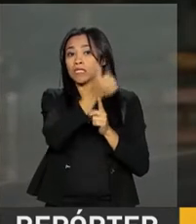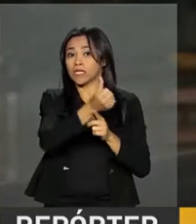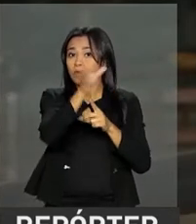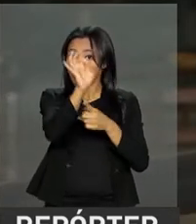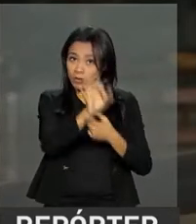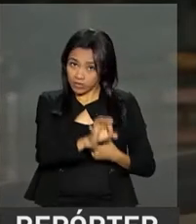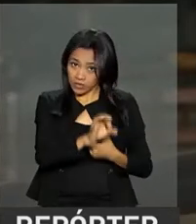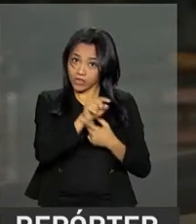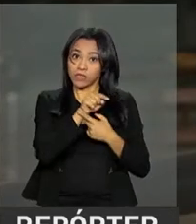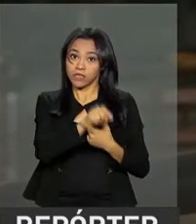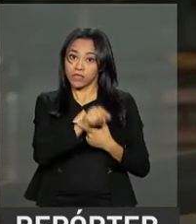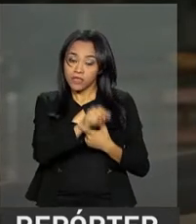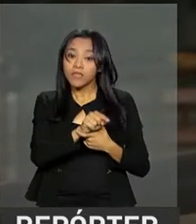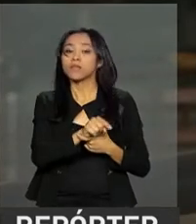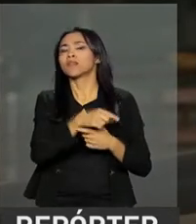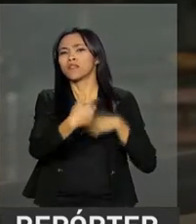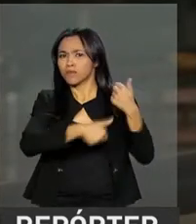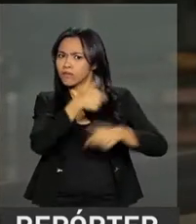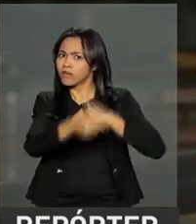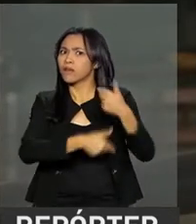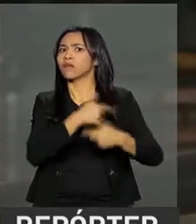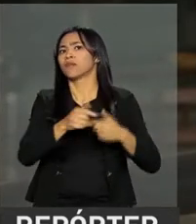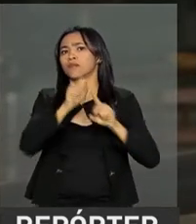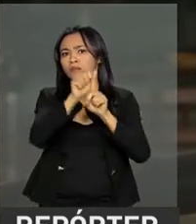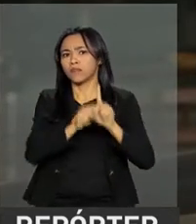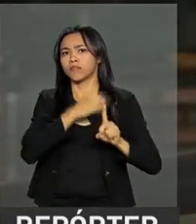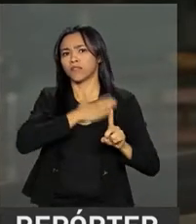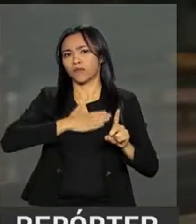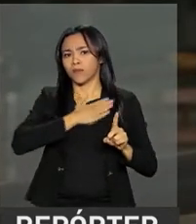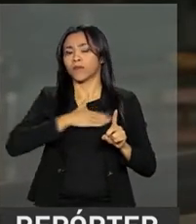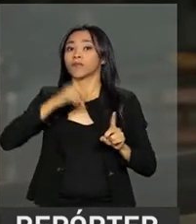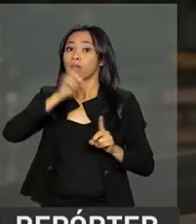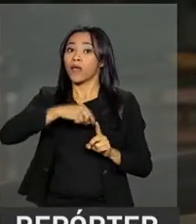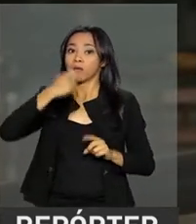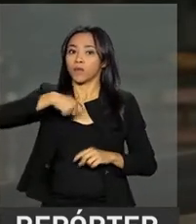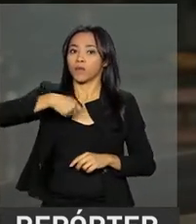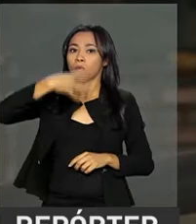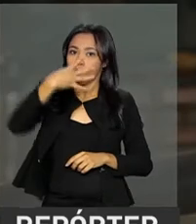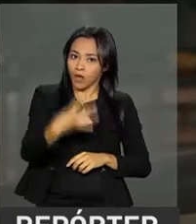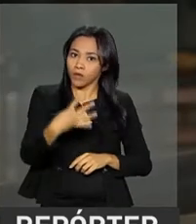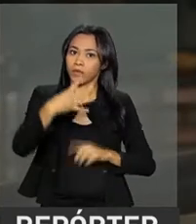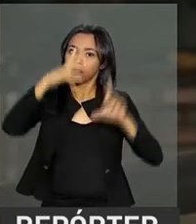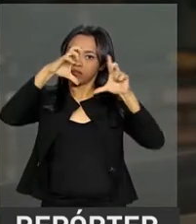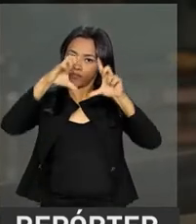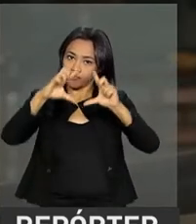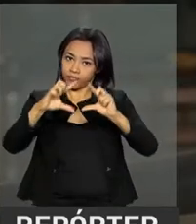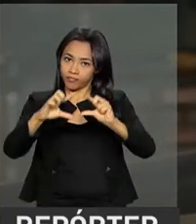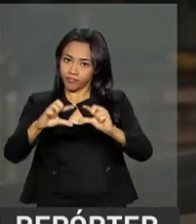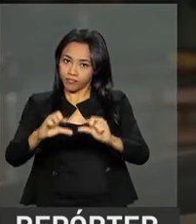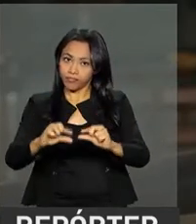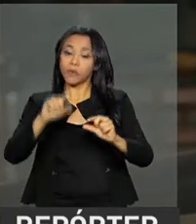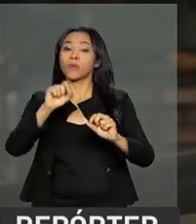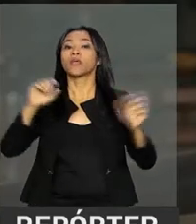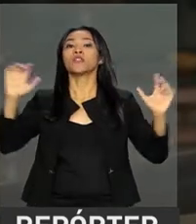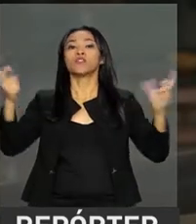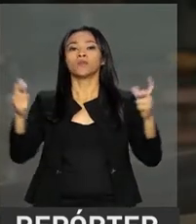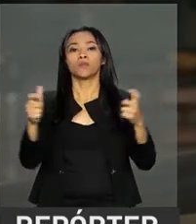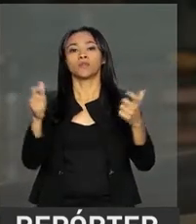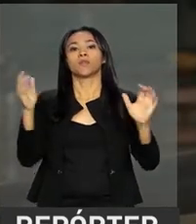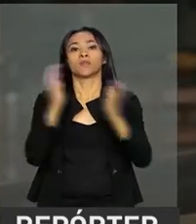economicamente ativa em agosto é o quarto mês seguido com uma queda na taxa de desemprego